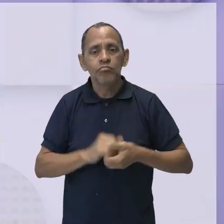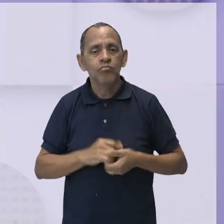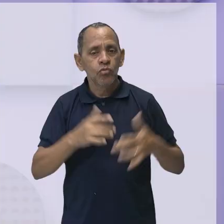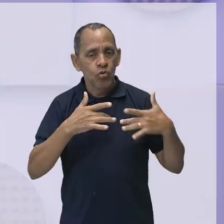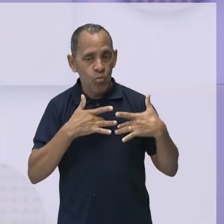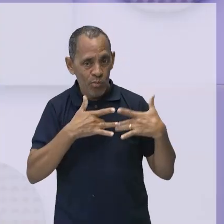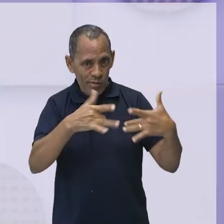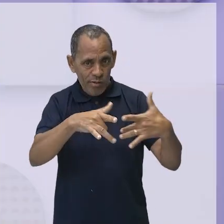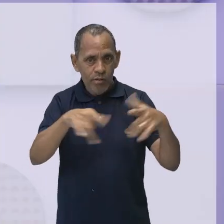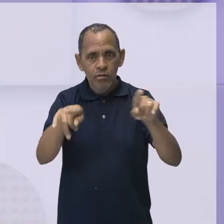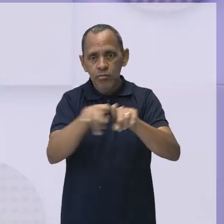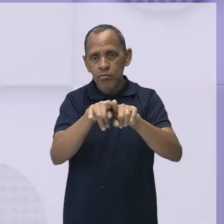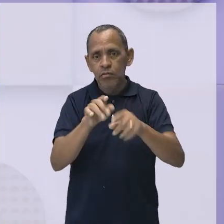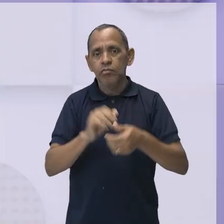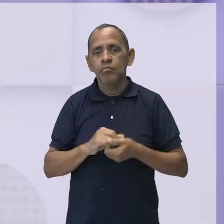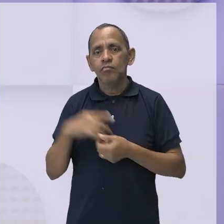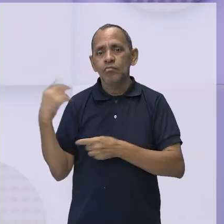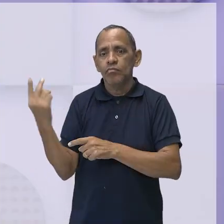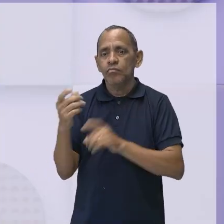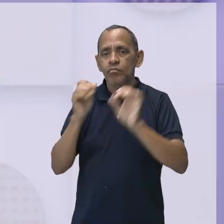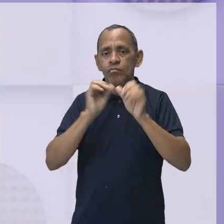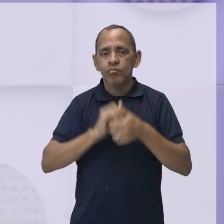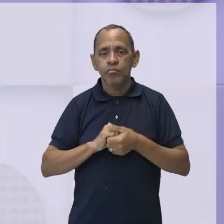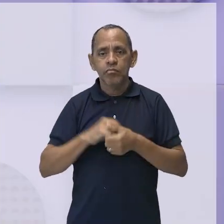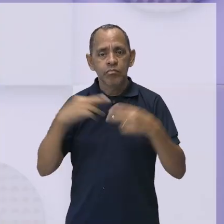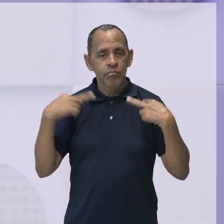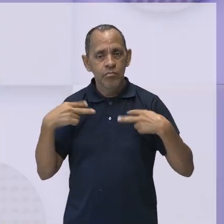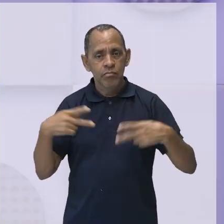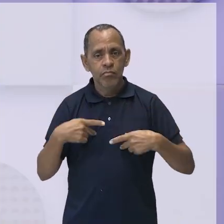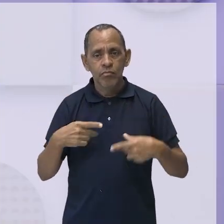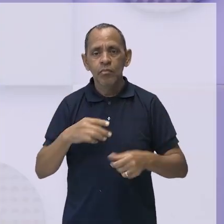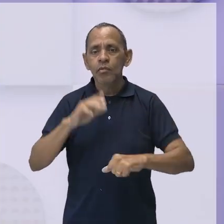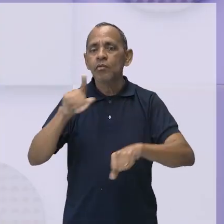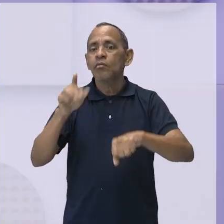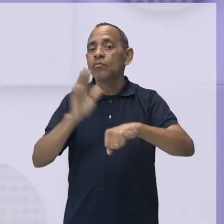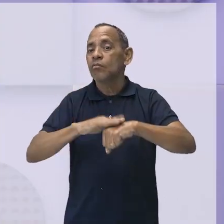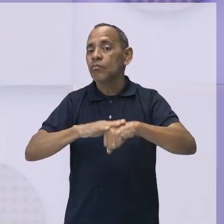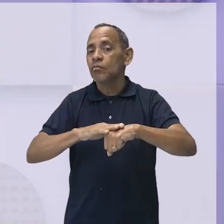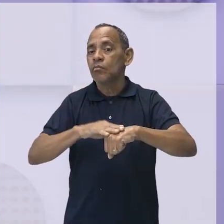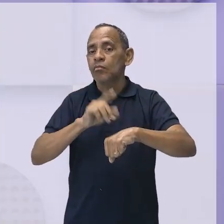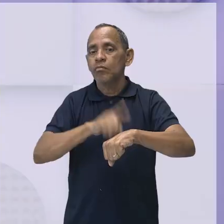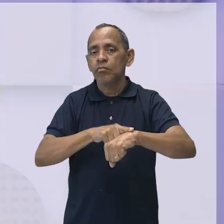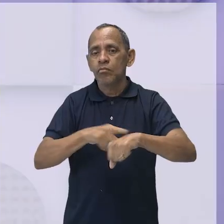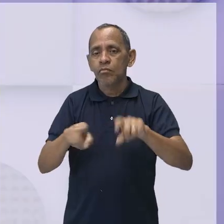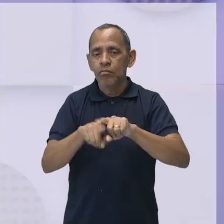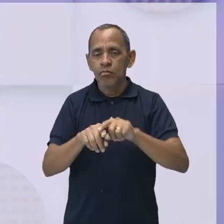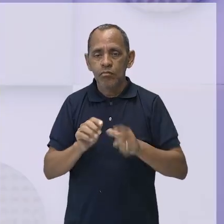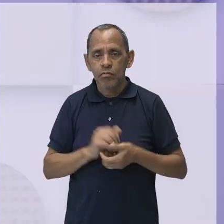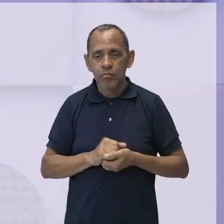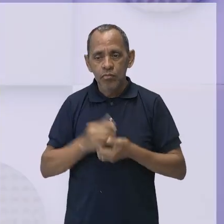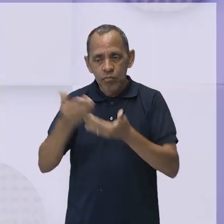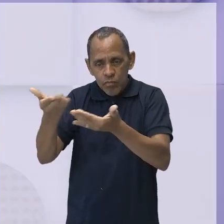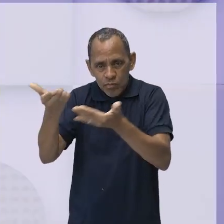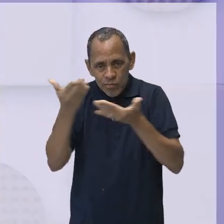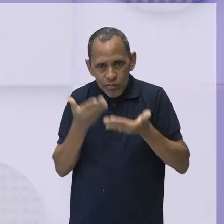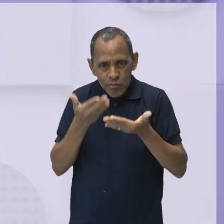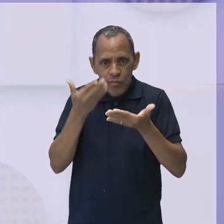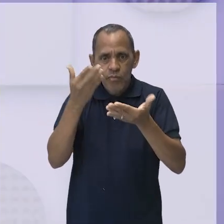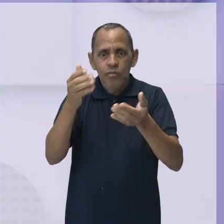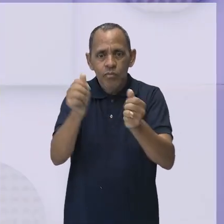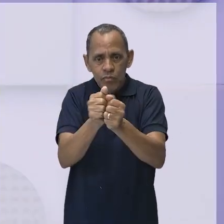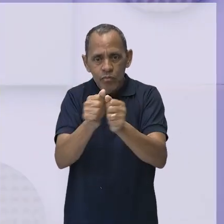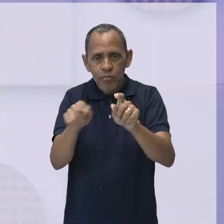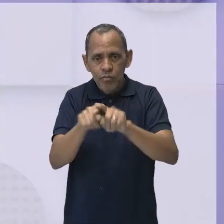humanos universais, e, ao mesmo tempo, eu quero te convidar para, juntos e juntas, terminarmos